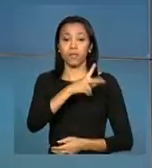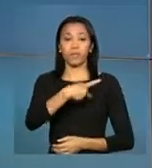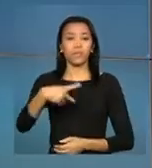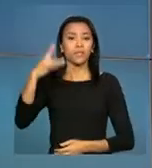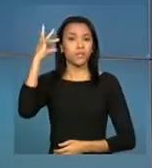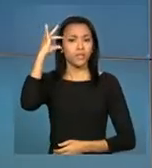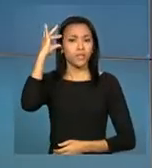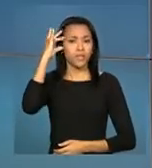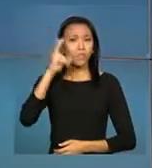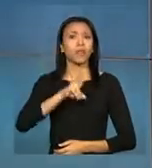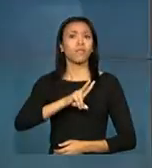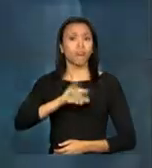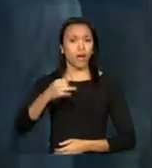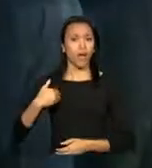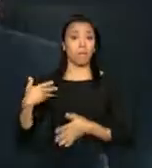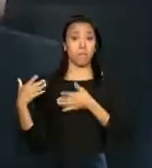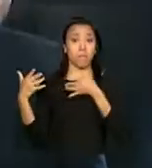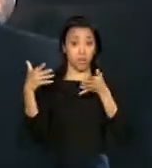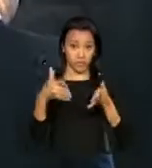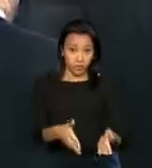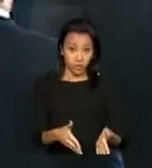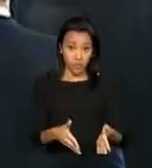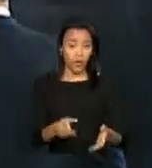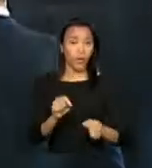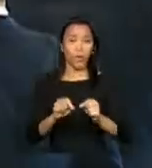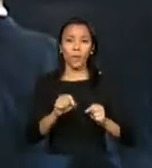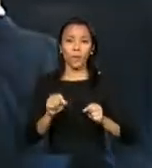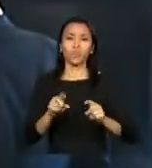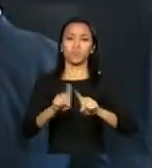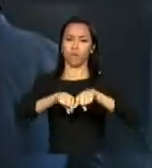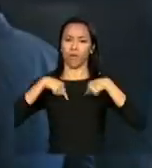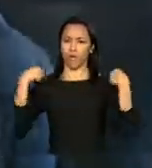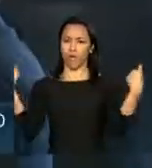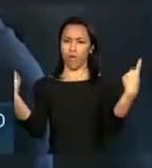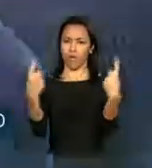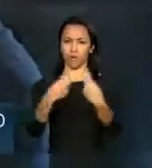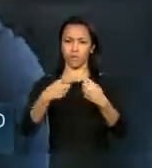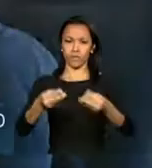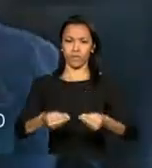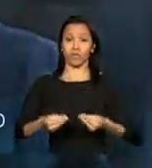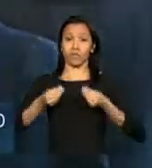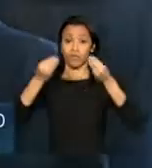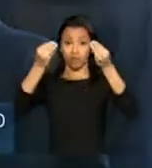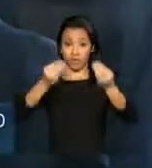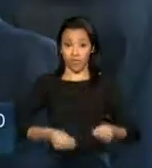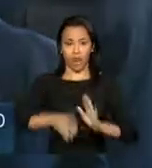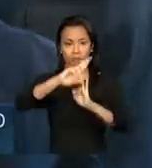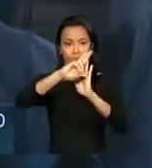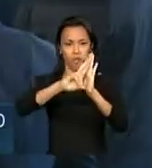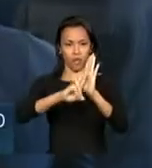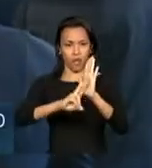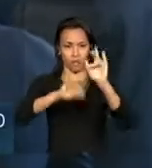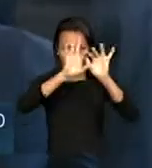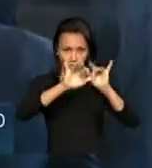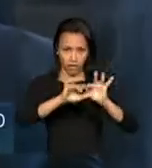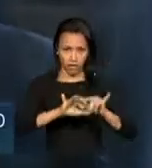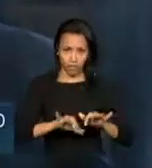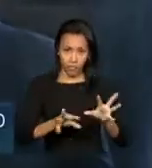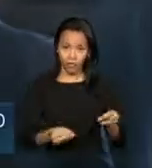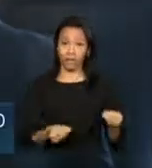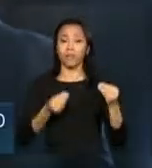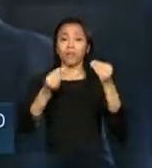Dilma Rousseff vai participar logo mais da sessão solene de entrega do relatório final da Comissão